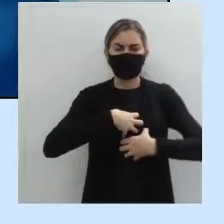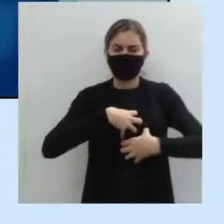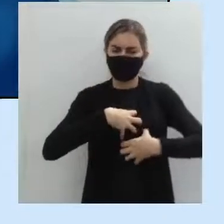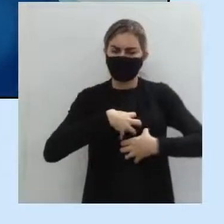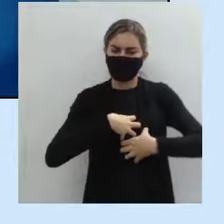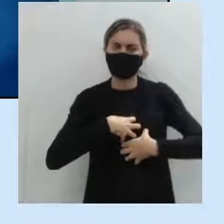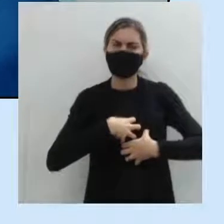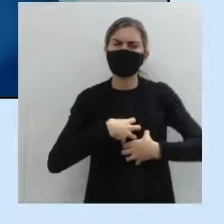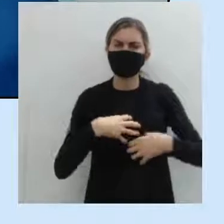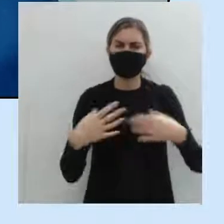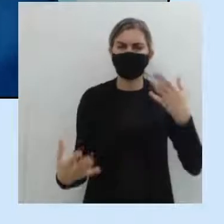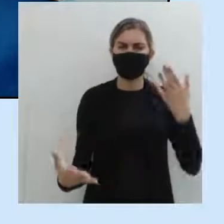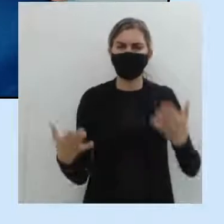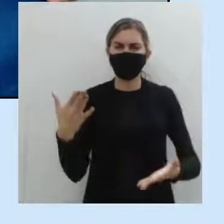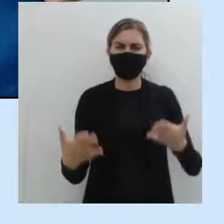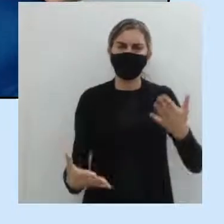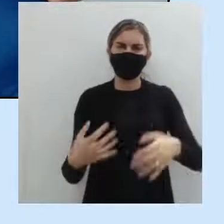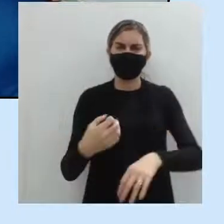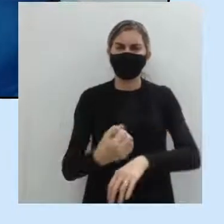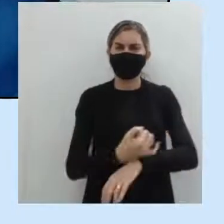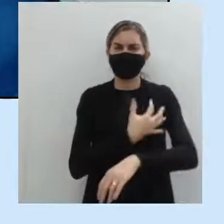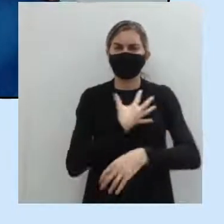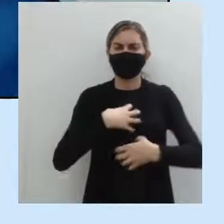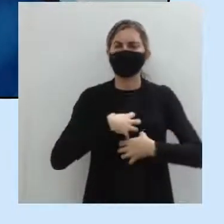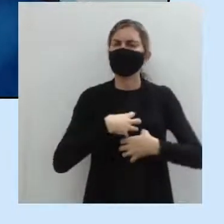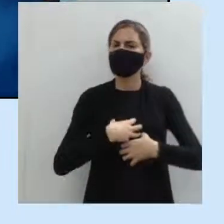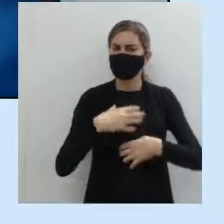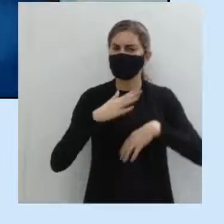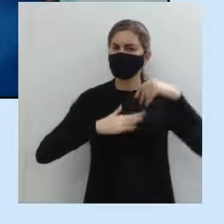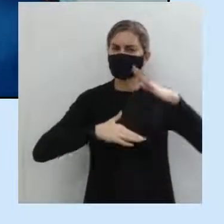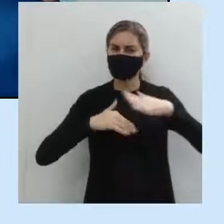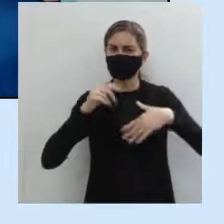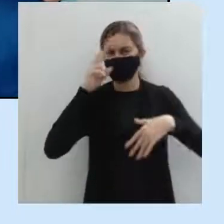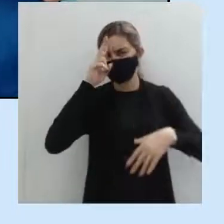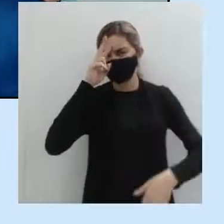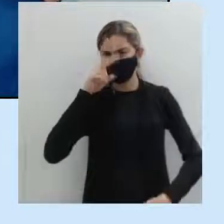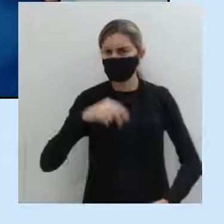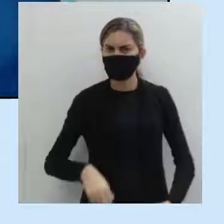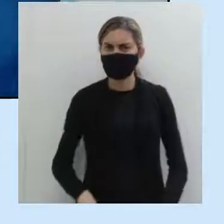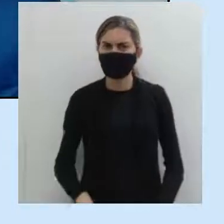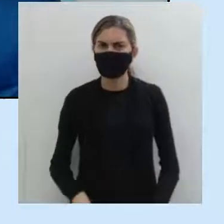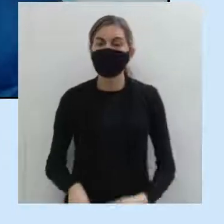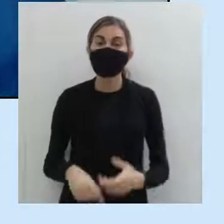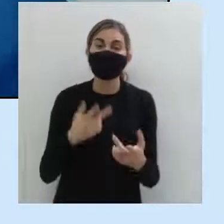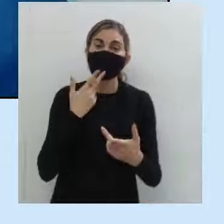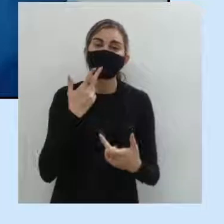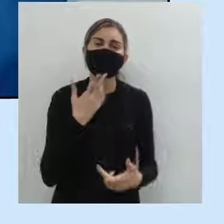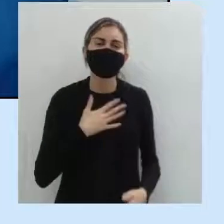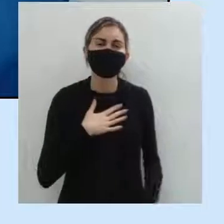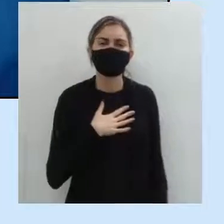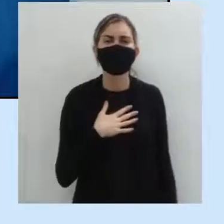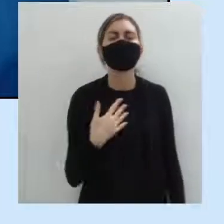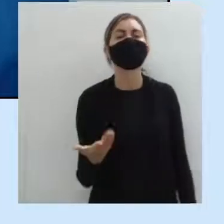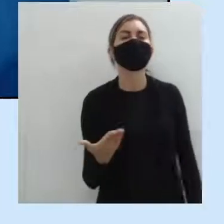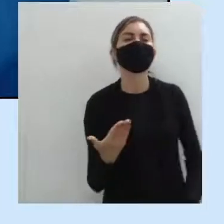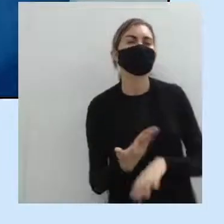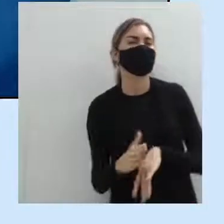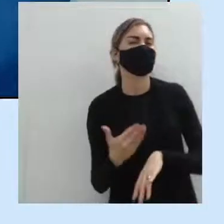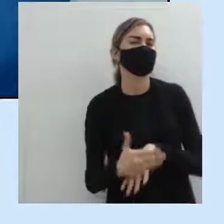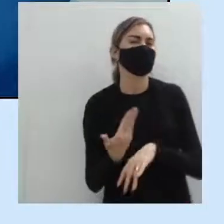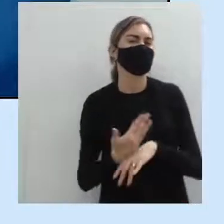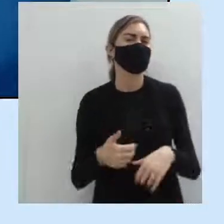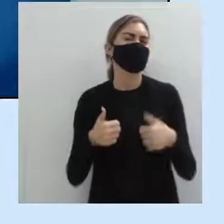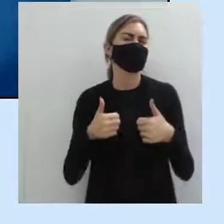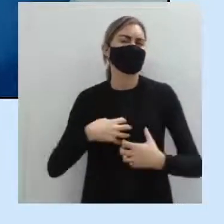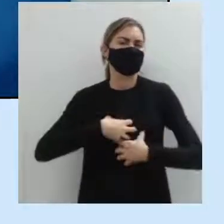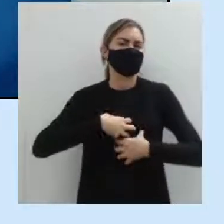emocional. E a gente pode lembrar de algumas práticas que são dessa forma. Lembra aí comigo. Diz aí para mim que práticas traz bem